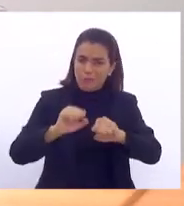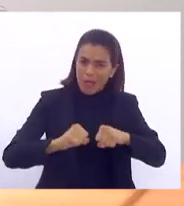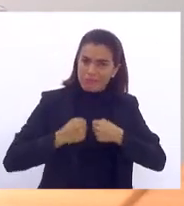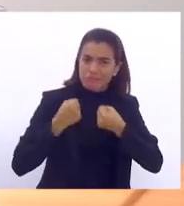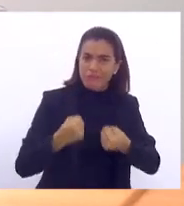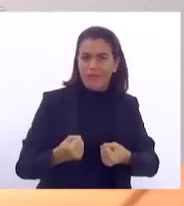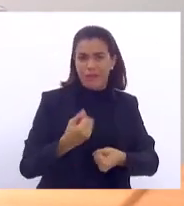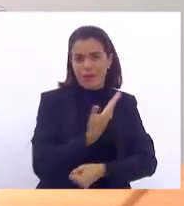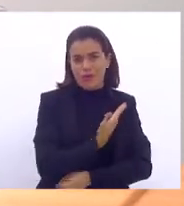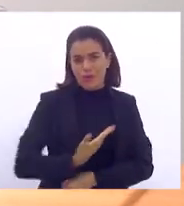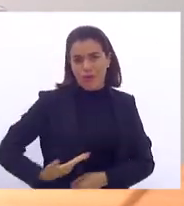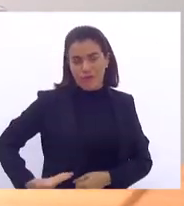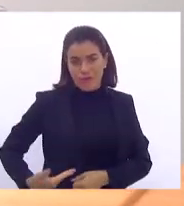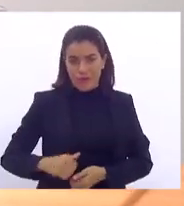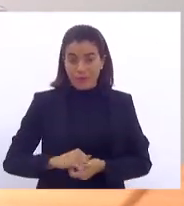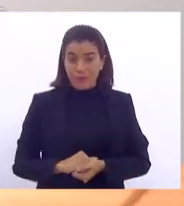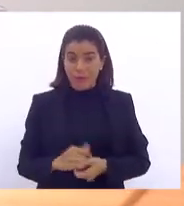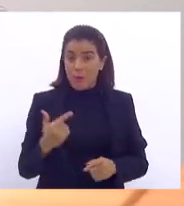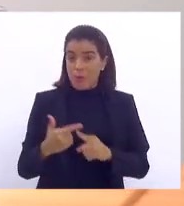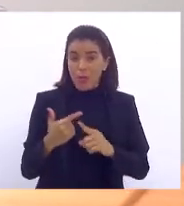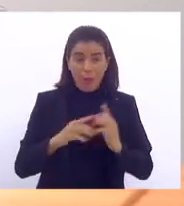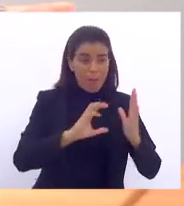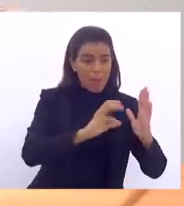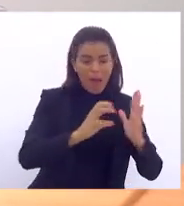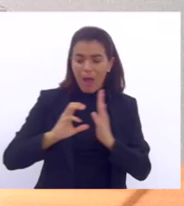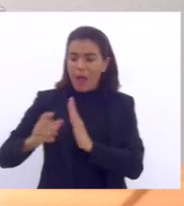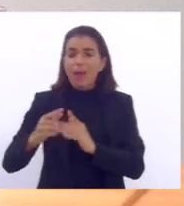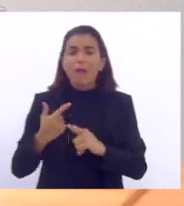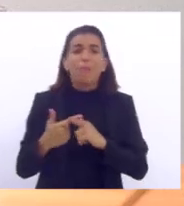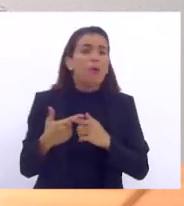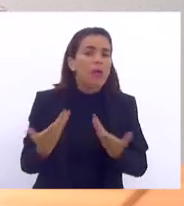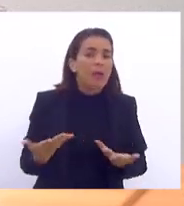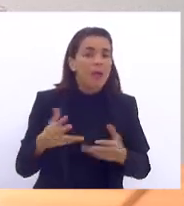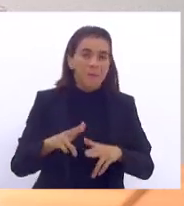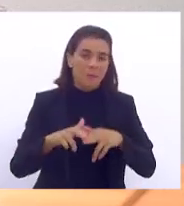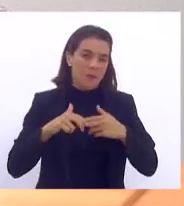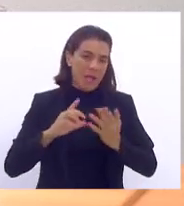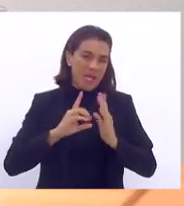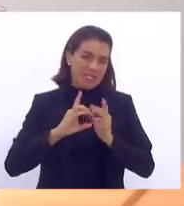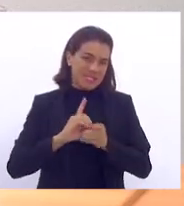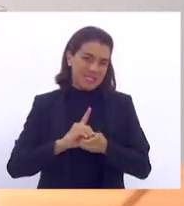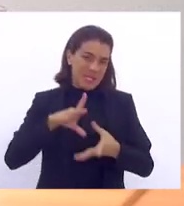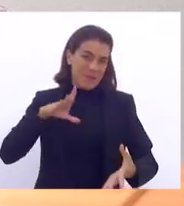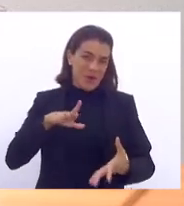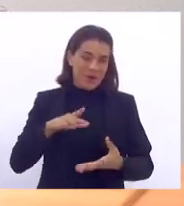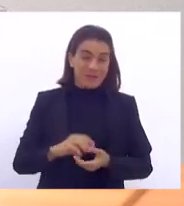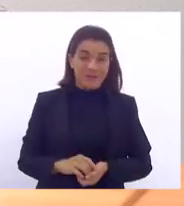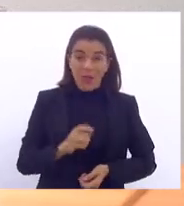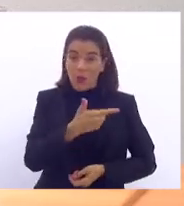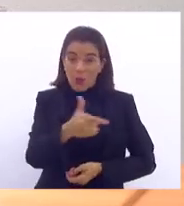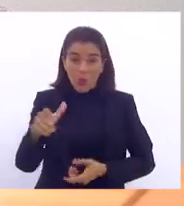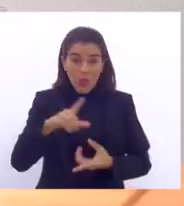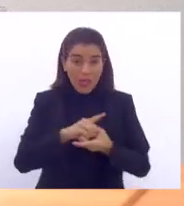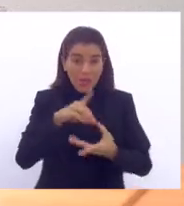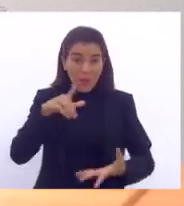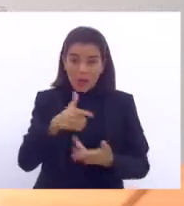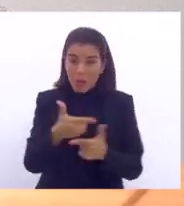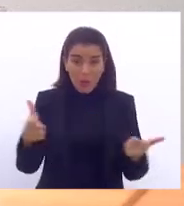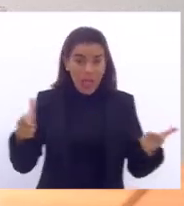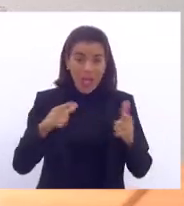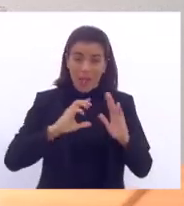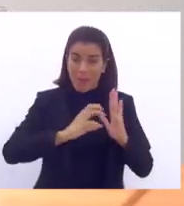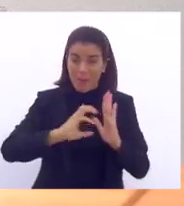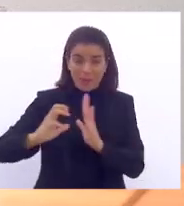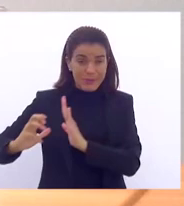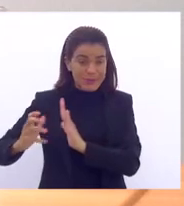estado democrático de direito porque os partidos só existem Porque existe democracia se não existir democracia não existirá mais partido político então